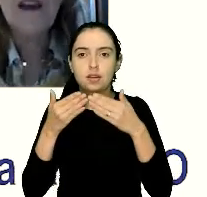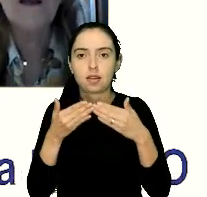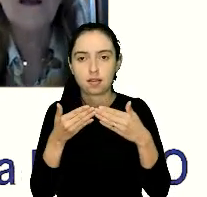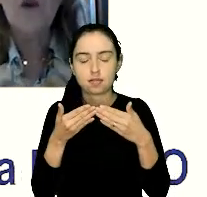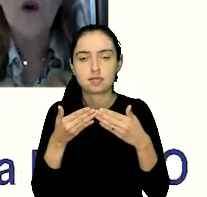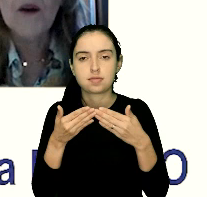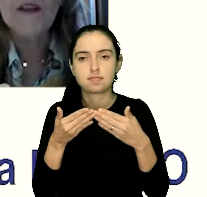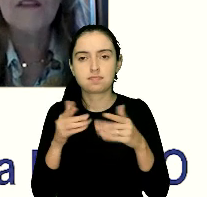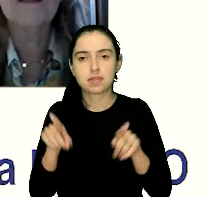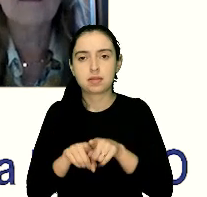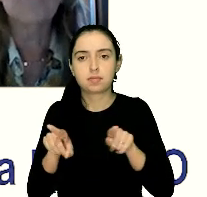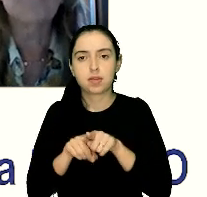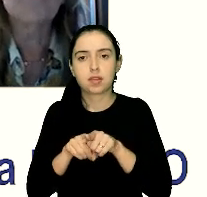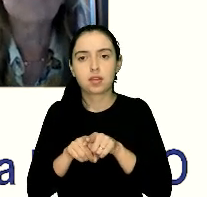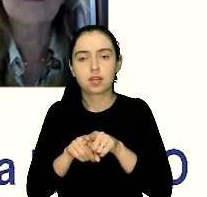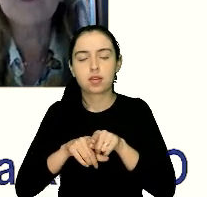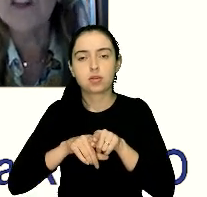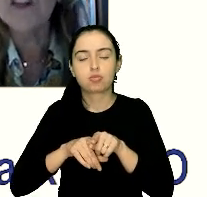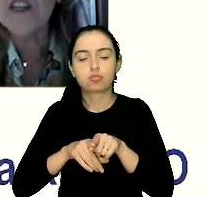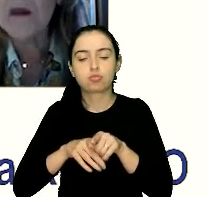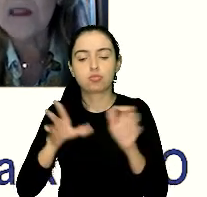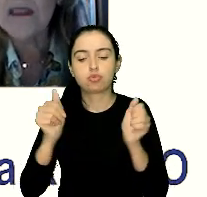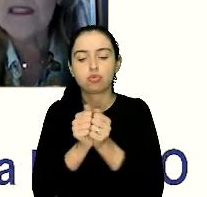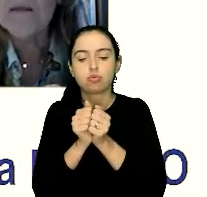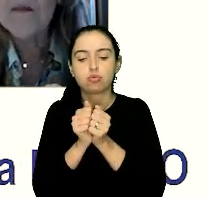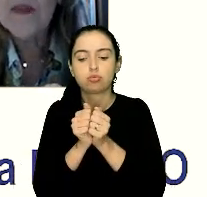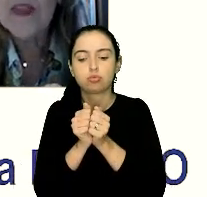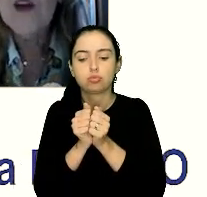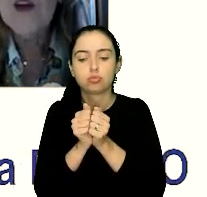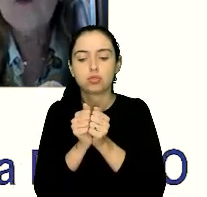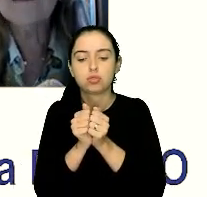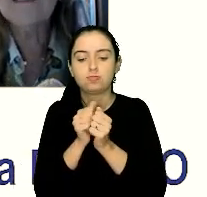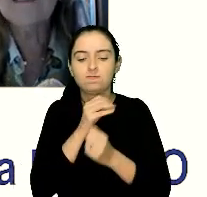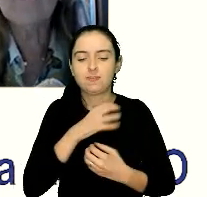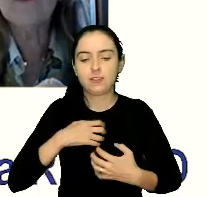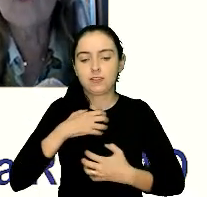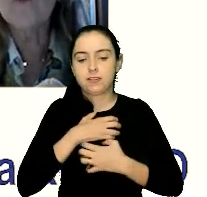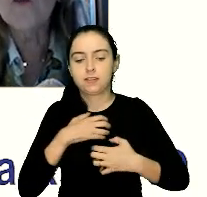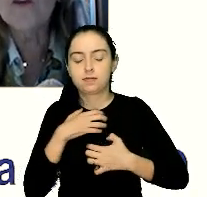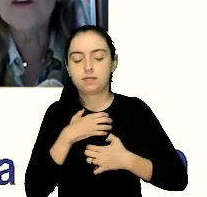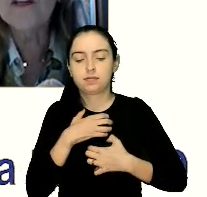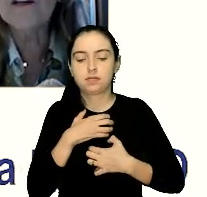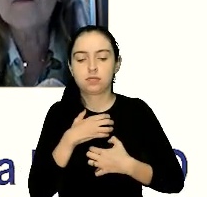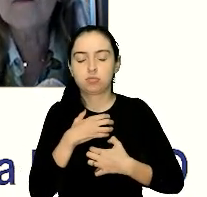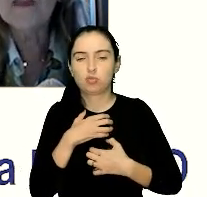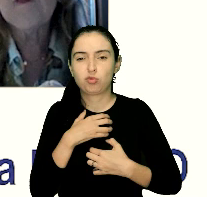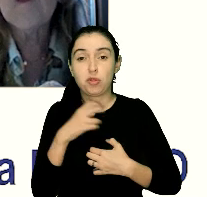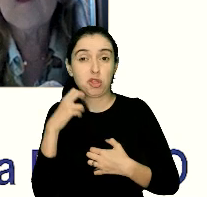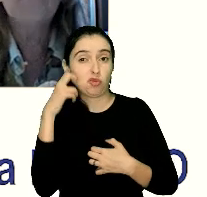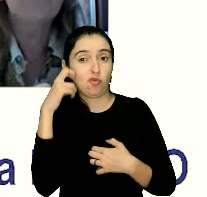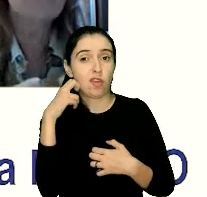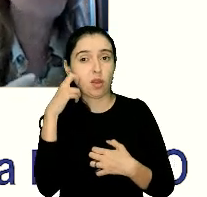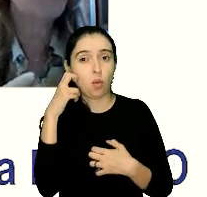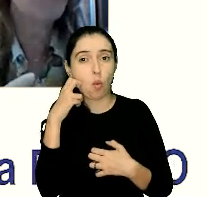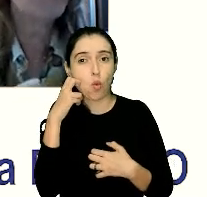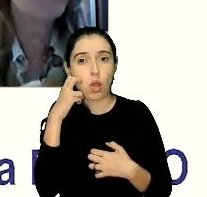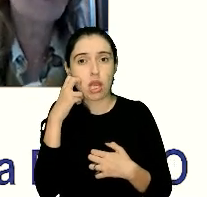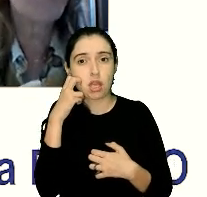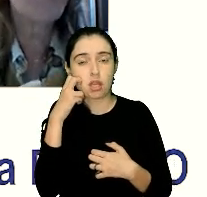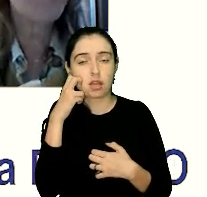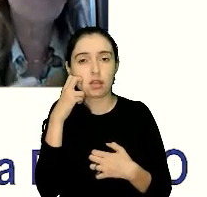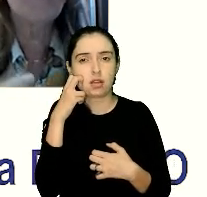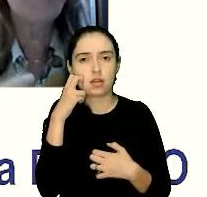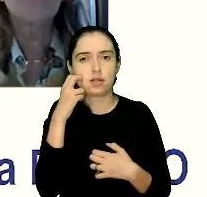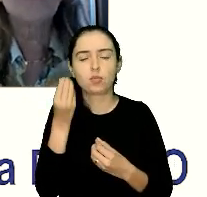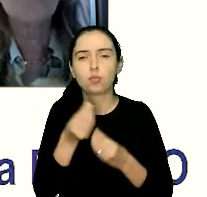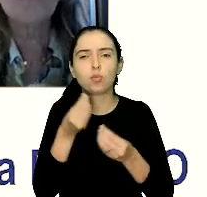Traz também a reboque, né? Estigmas, uma certa vergonha, por que o outro